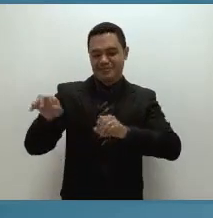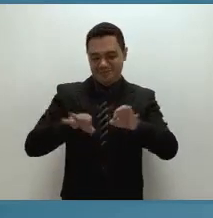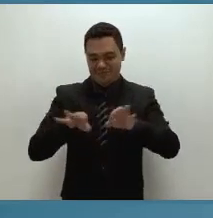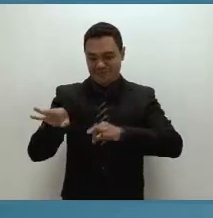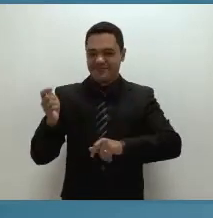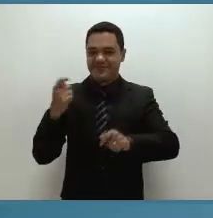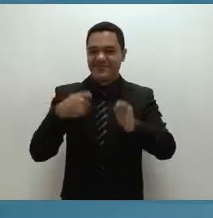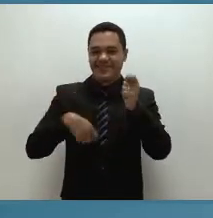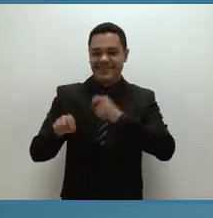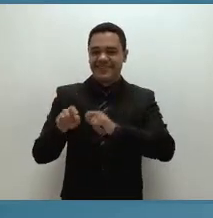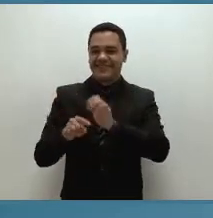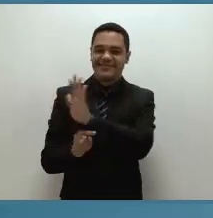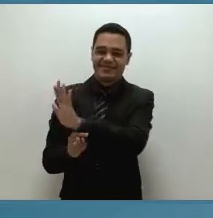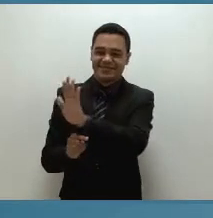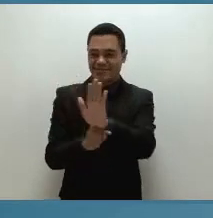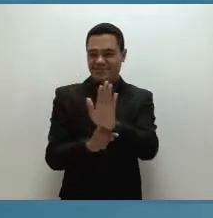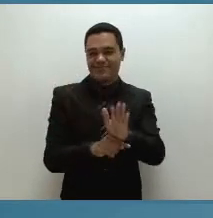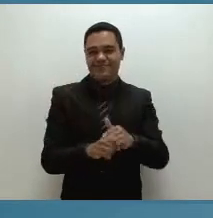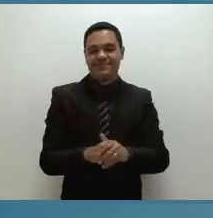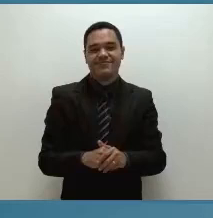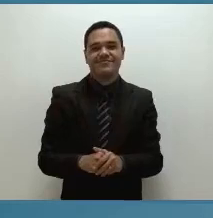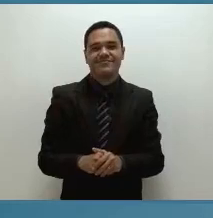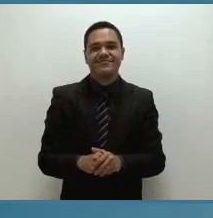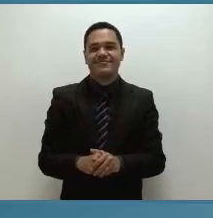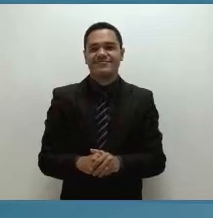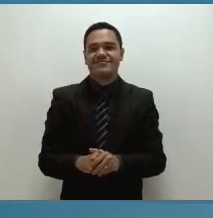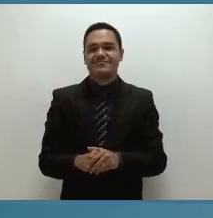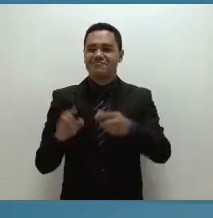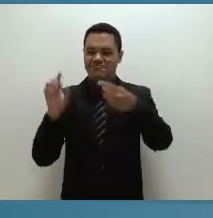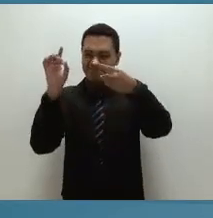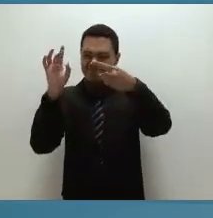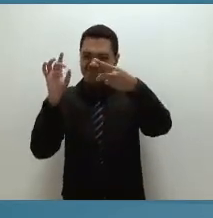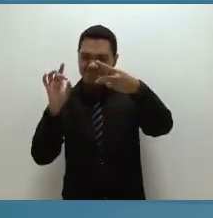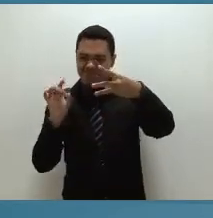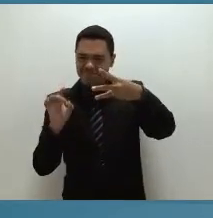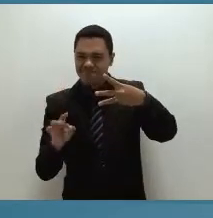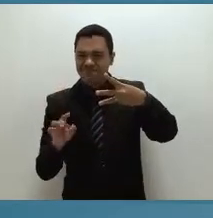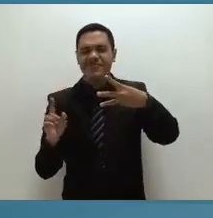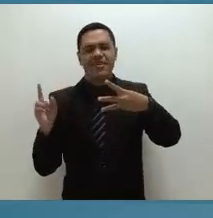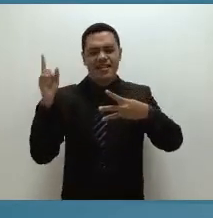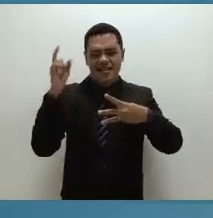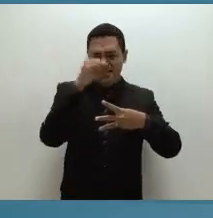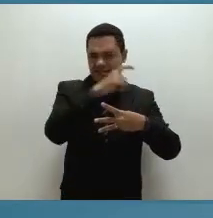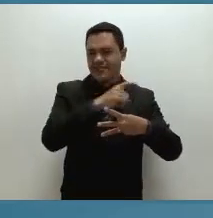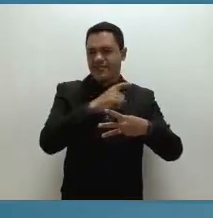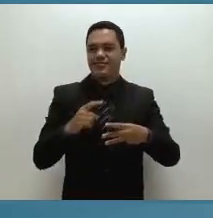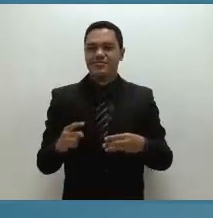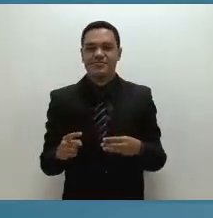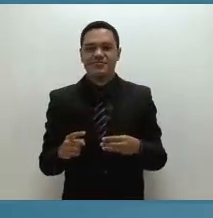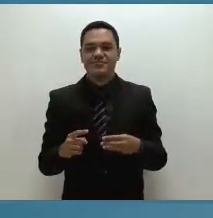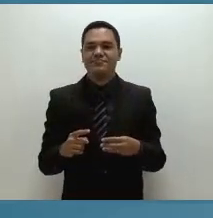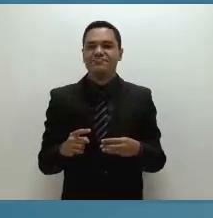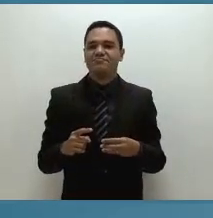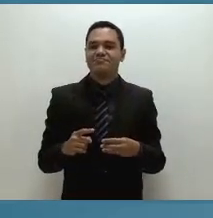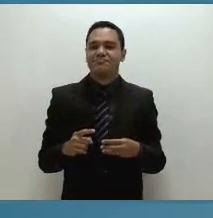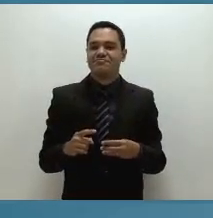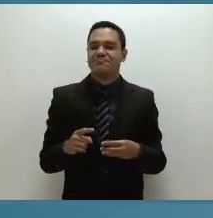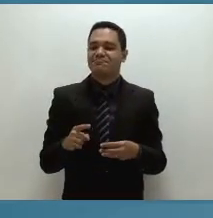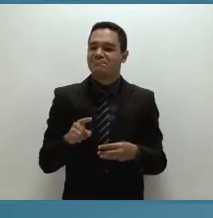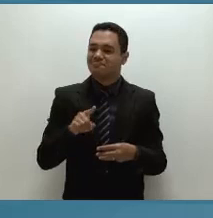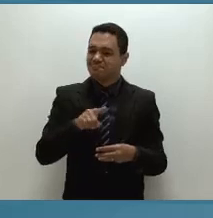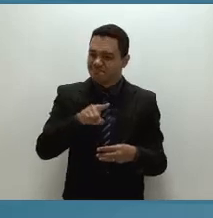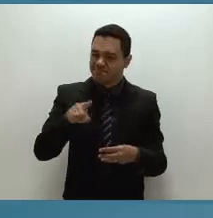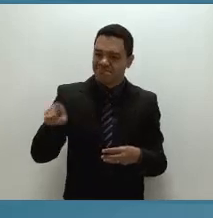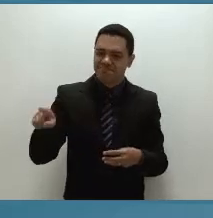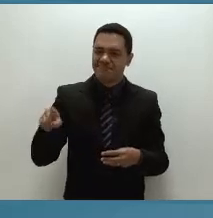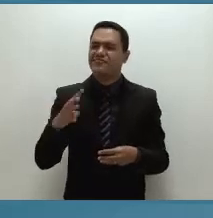que trata-se cada um desses cargos, é um desafio, mas com o